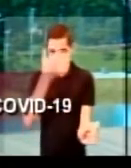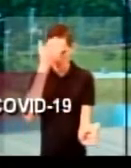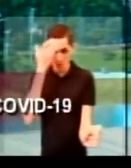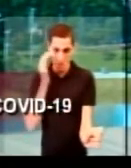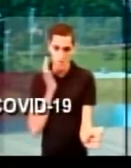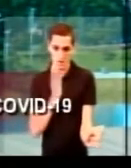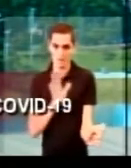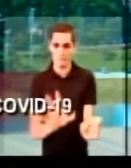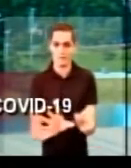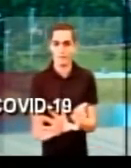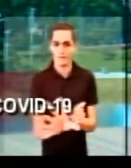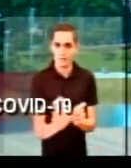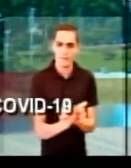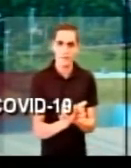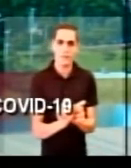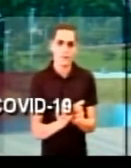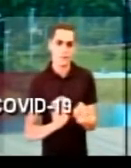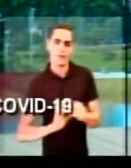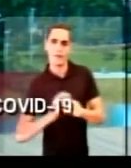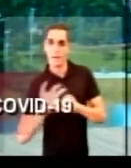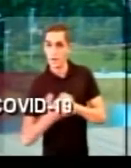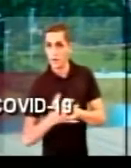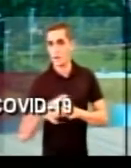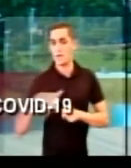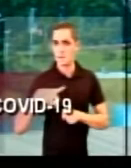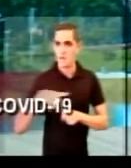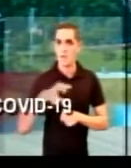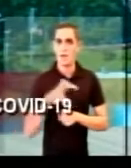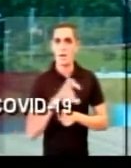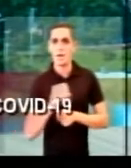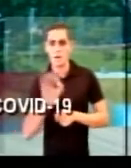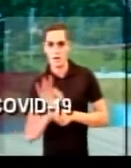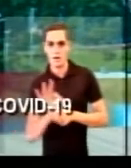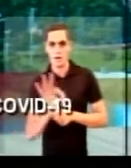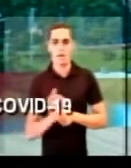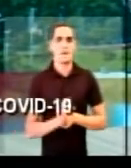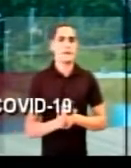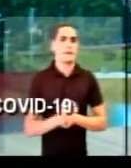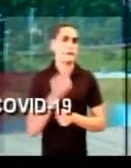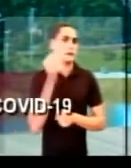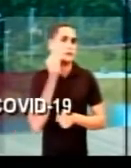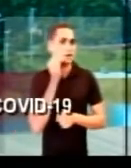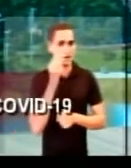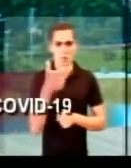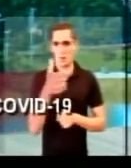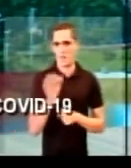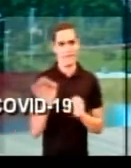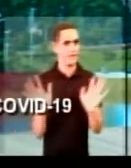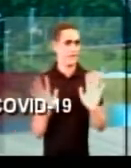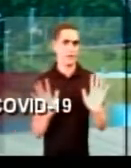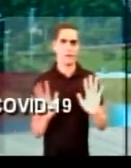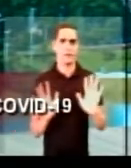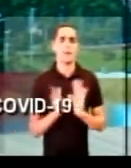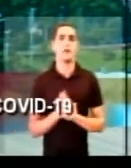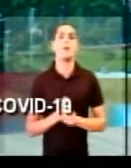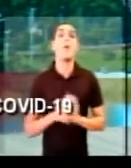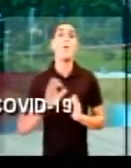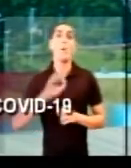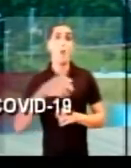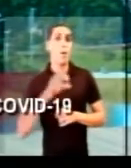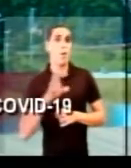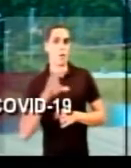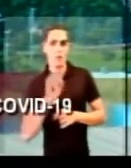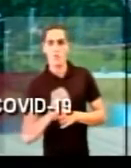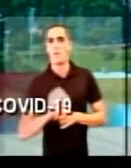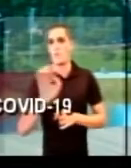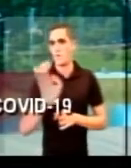tem 50% de chances de não ter nada, ou